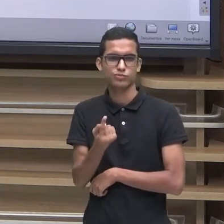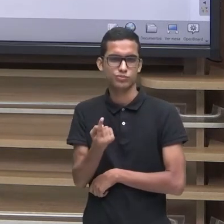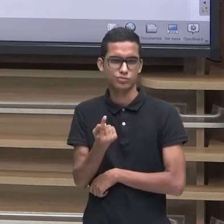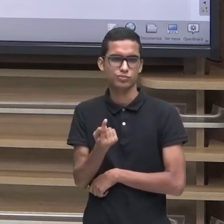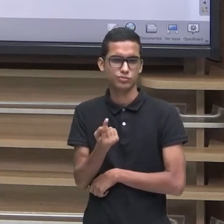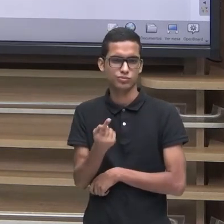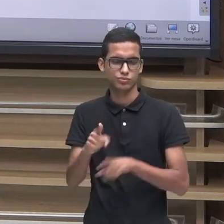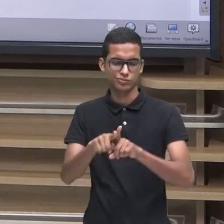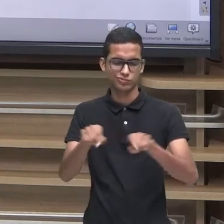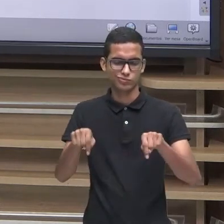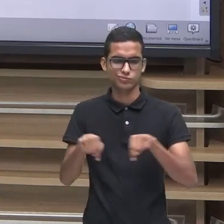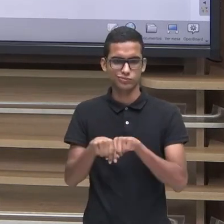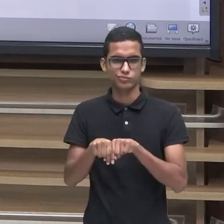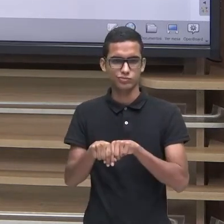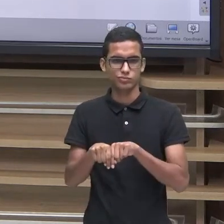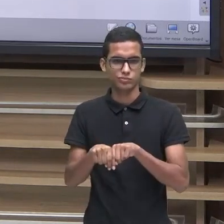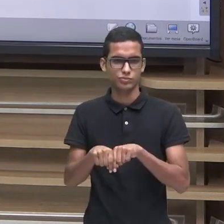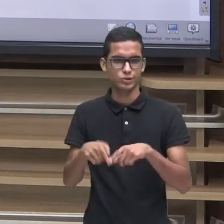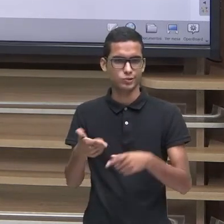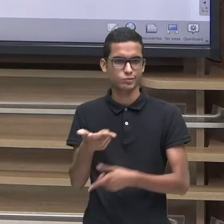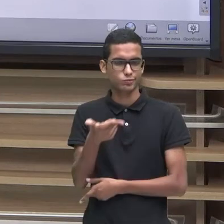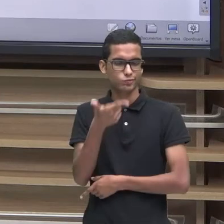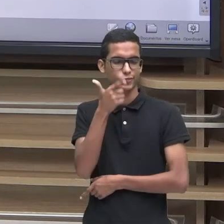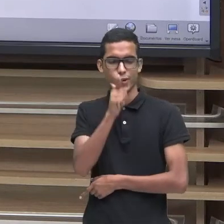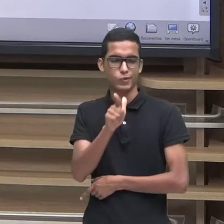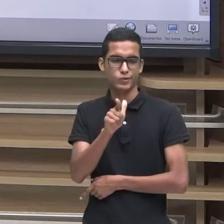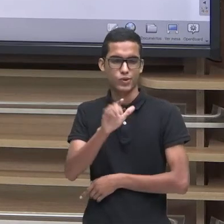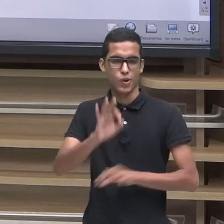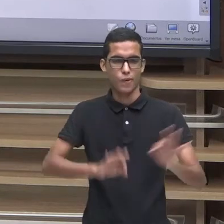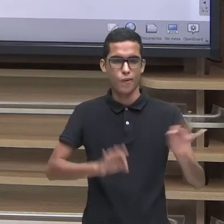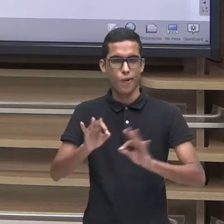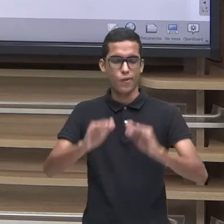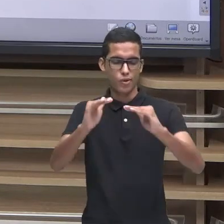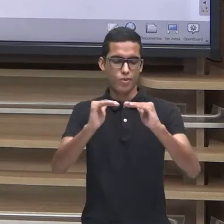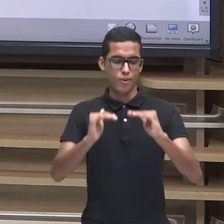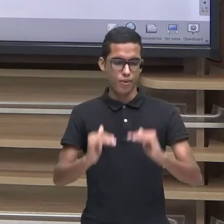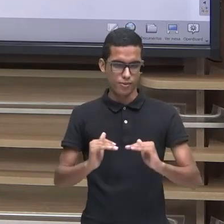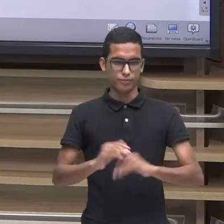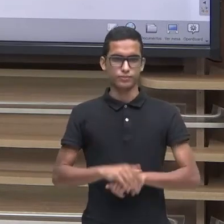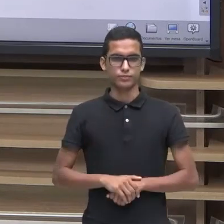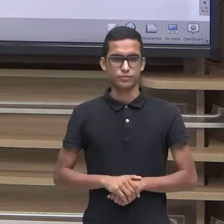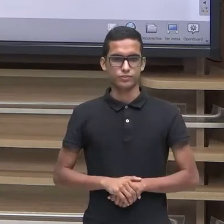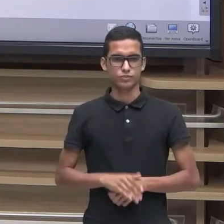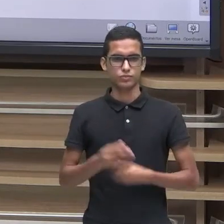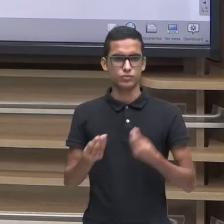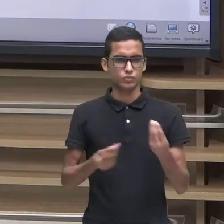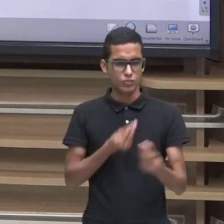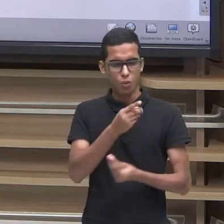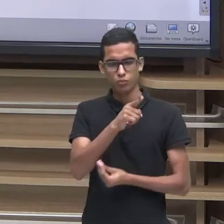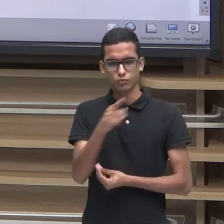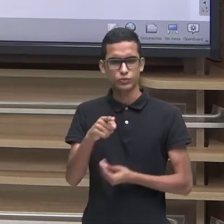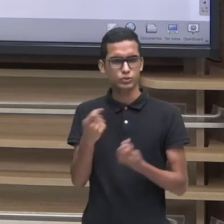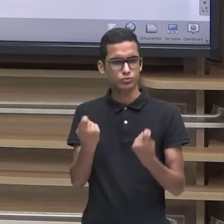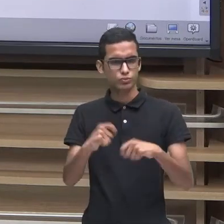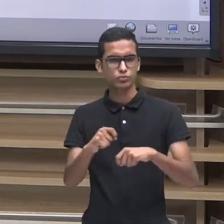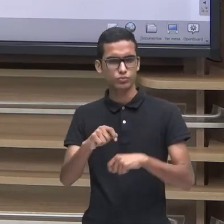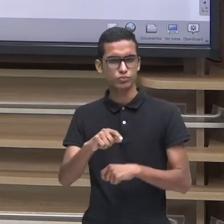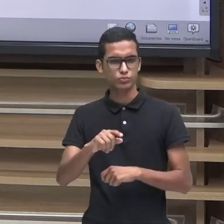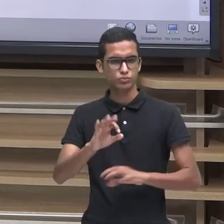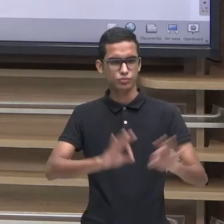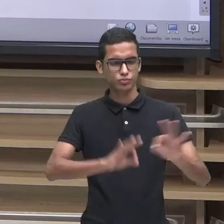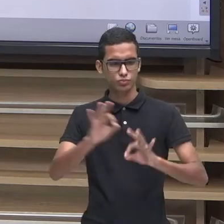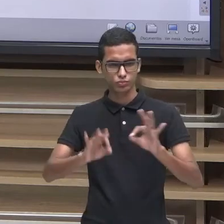tá? Então não conta, não dá para fazer a tabela. Mas eu vou mostrar para vocês como vocês podem fazer uma pirâmide etária na sala de vocês e na casa de